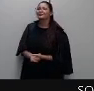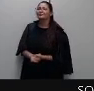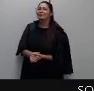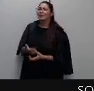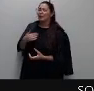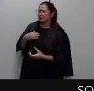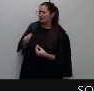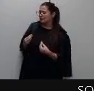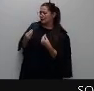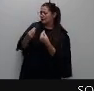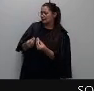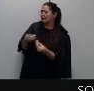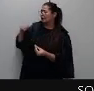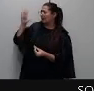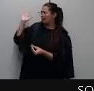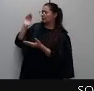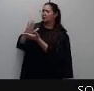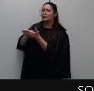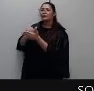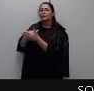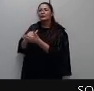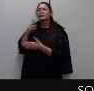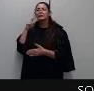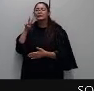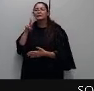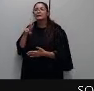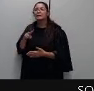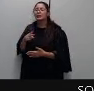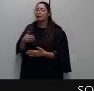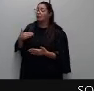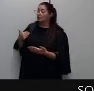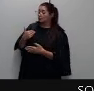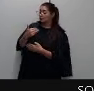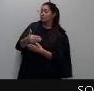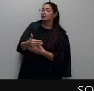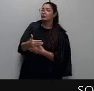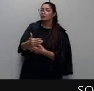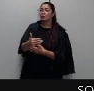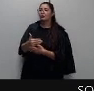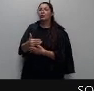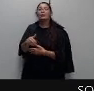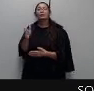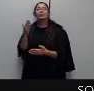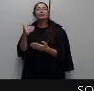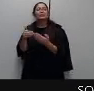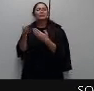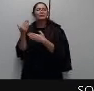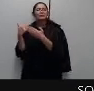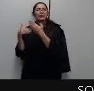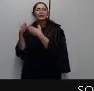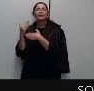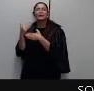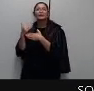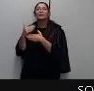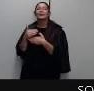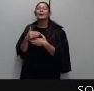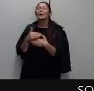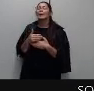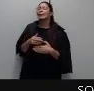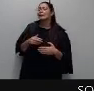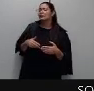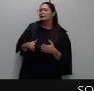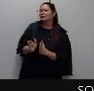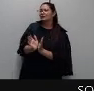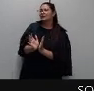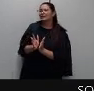aqui o meu voto Vista uma vista não pediu Vista antecipada naquele caso do recurso especial da Fazenda Nacional Não posso